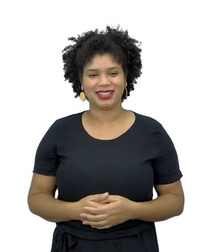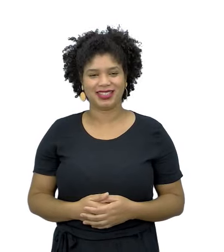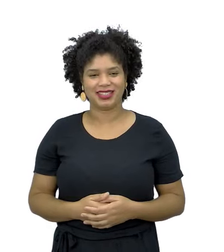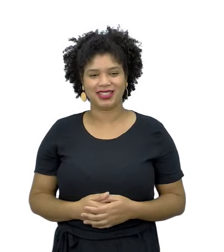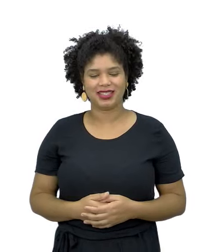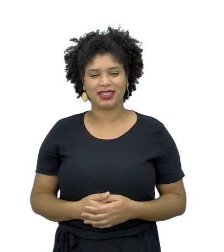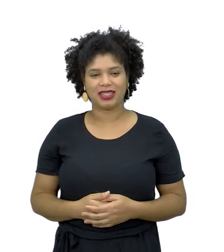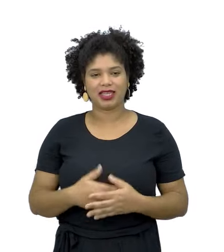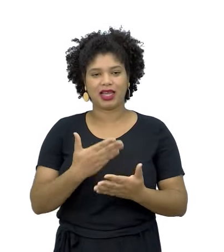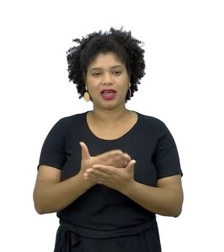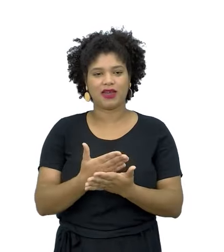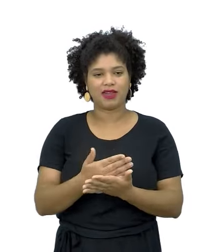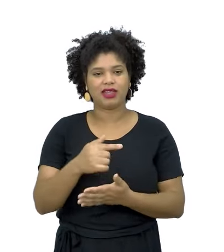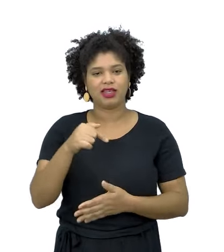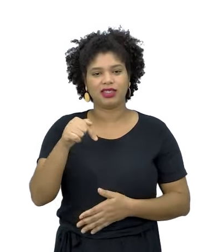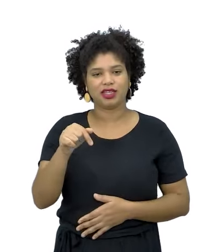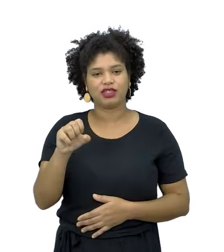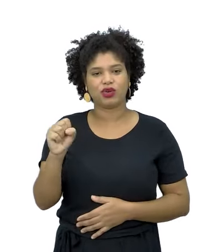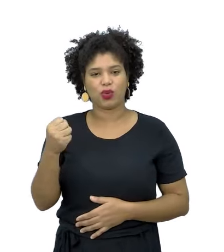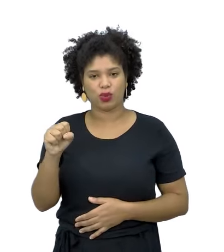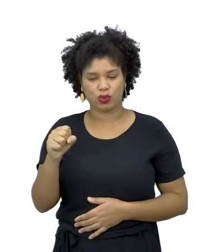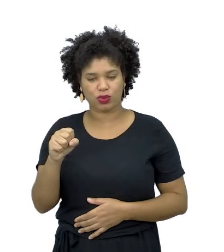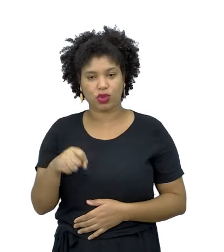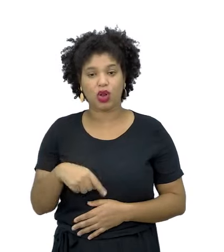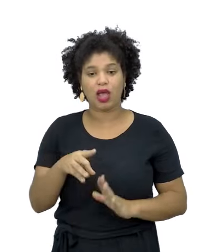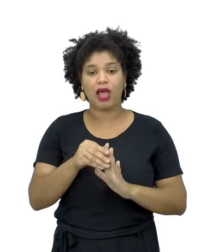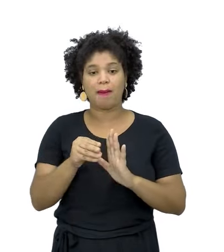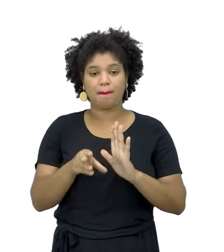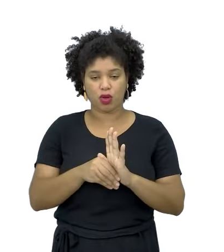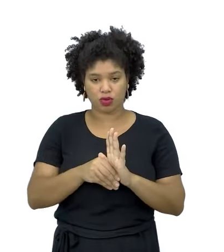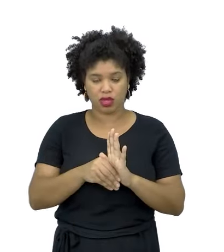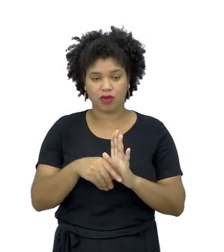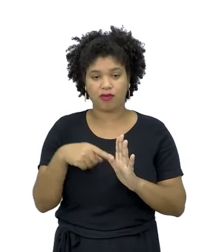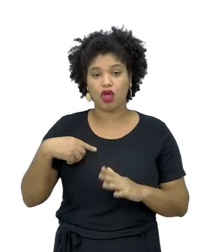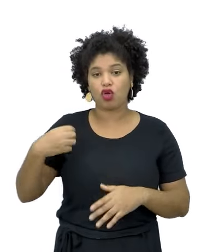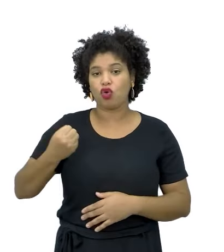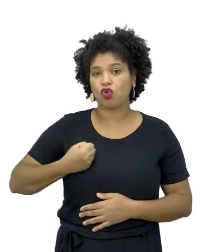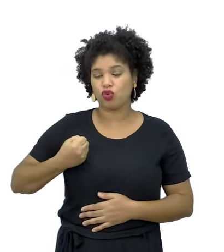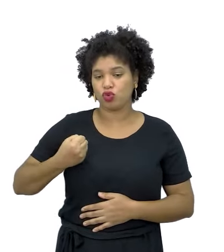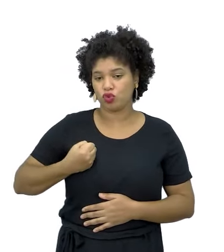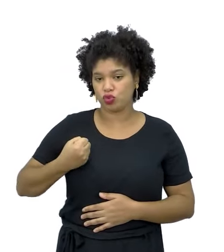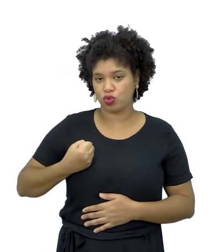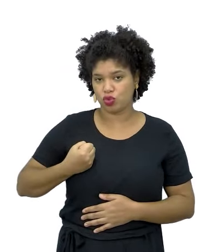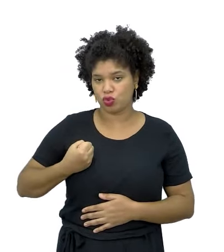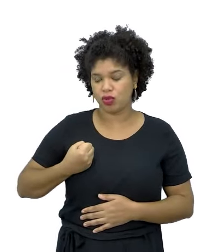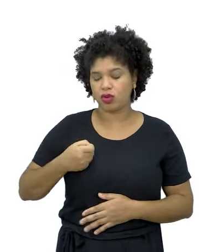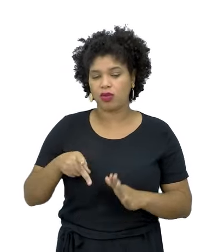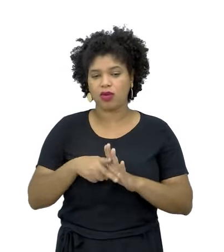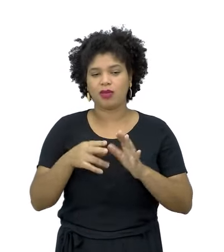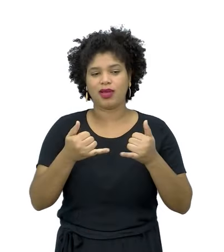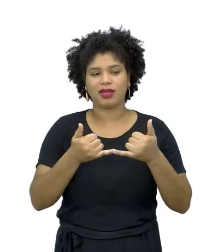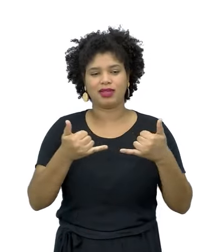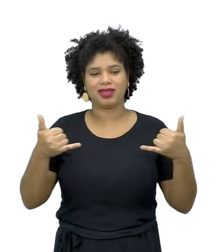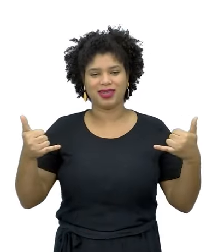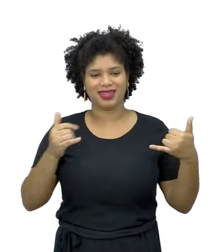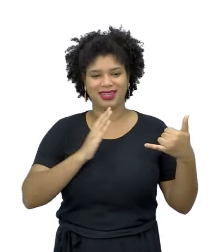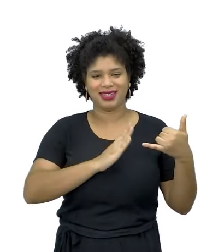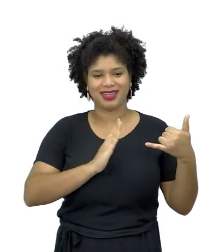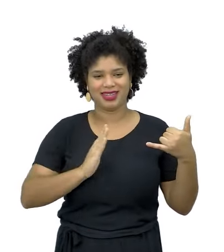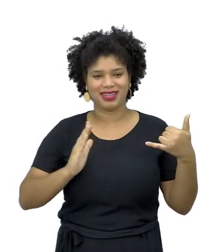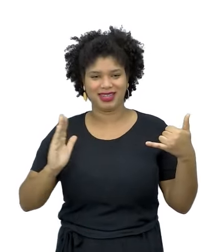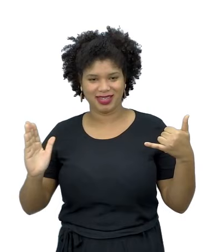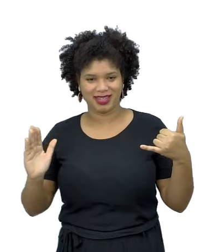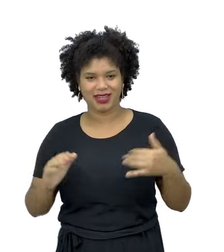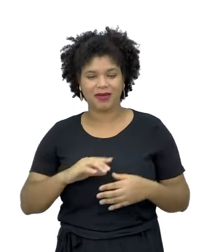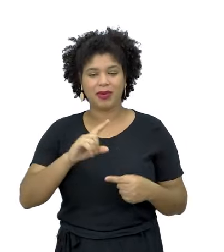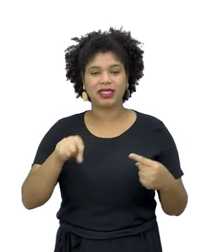Então, a aula 7 e 8, ela vai abordar a localização dos números racionais na reta, né? O principal